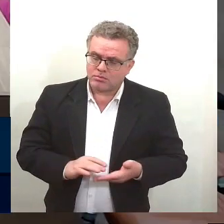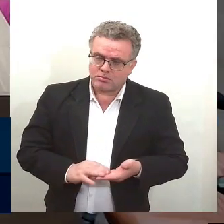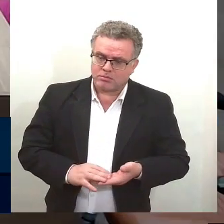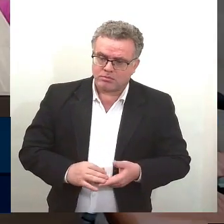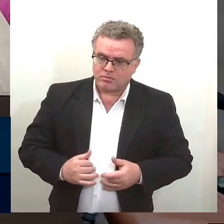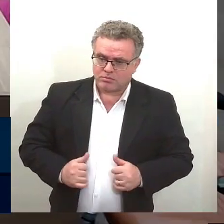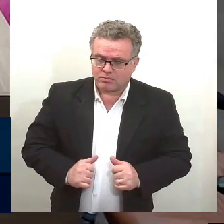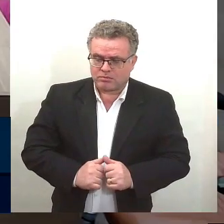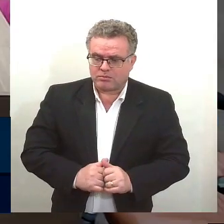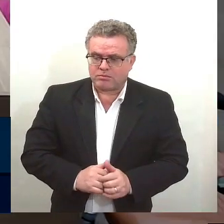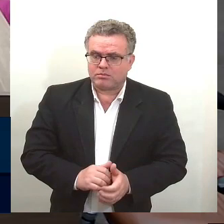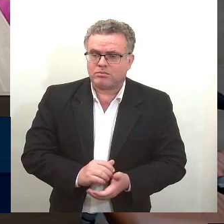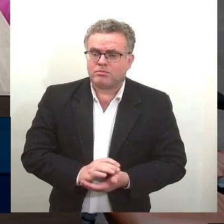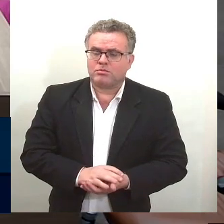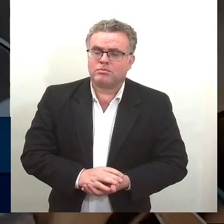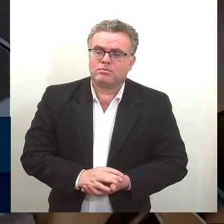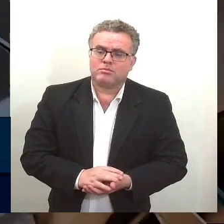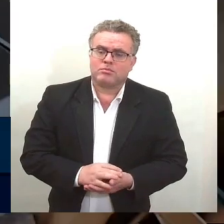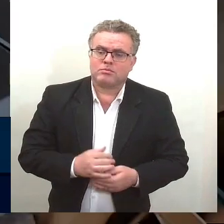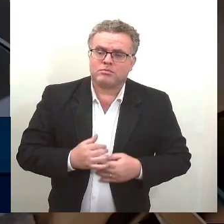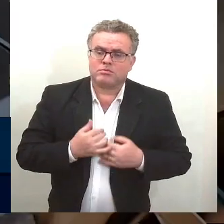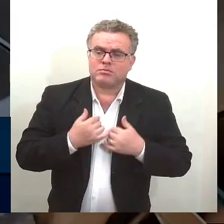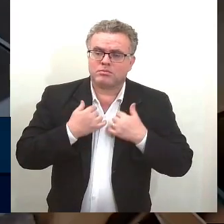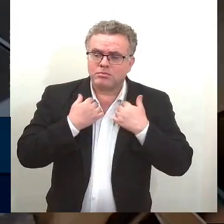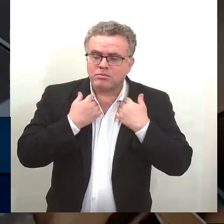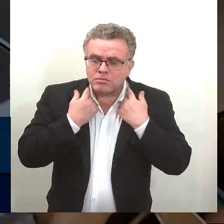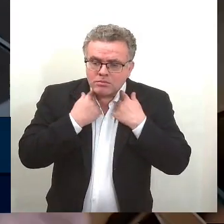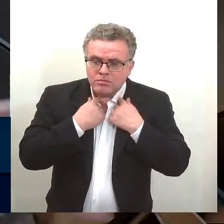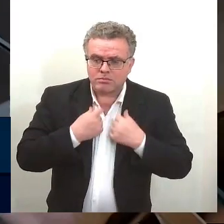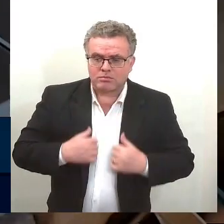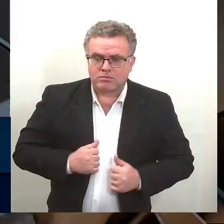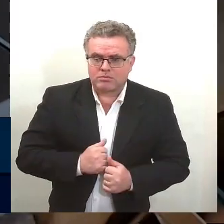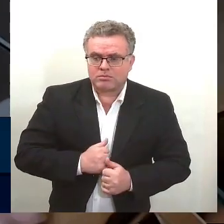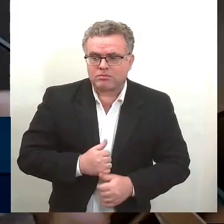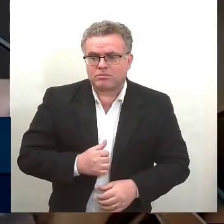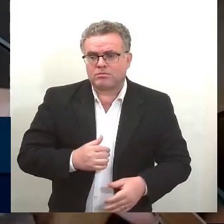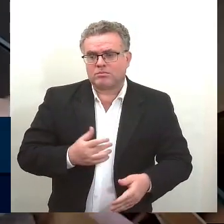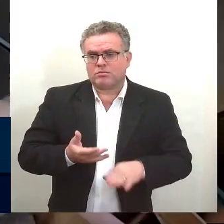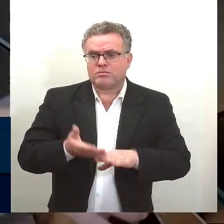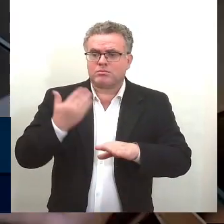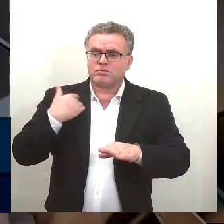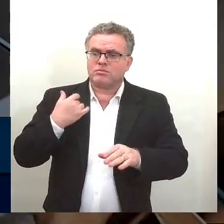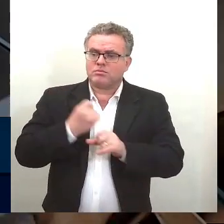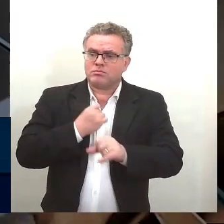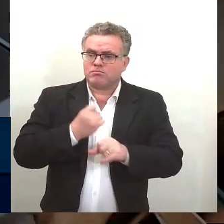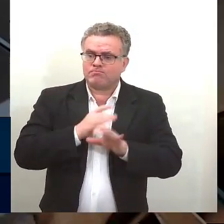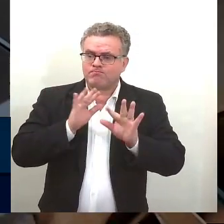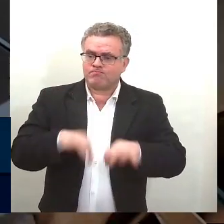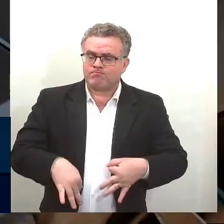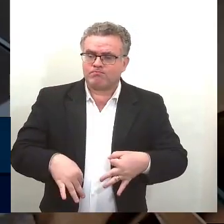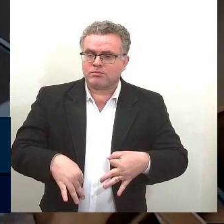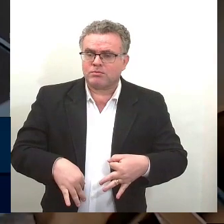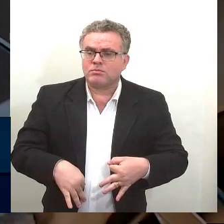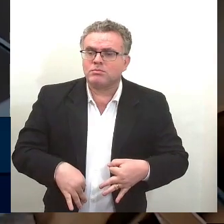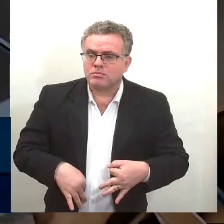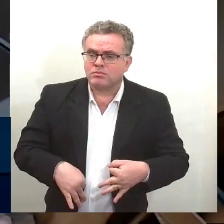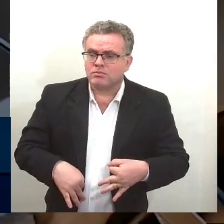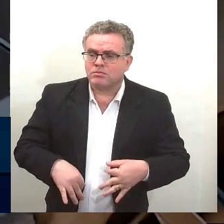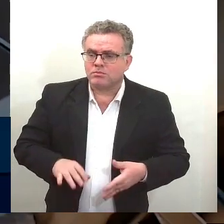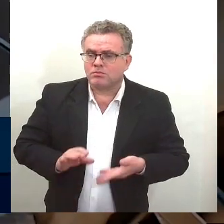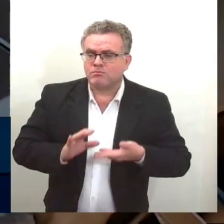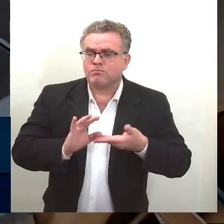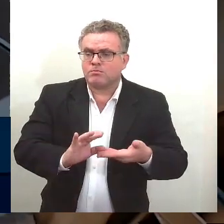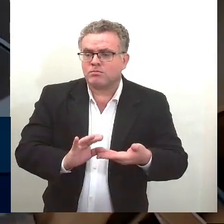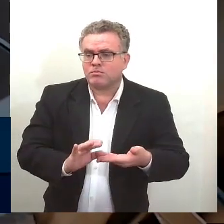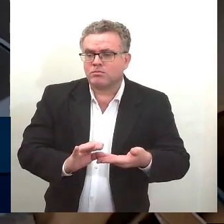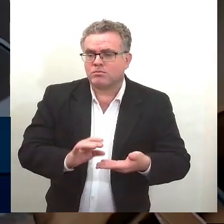A gente conversou sobre isso, muitas obras estavam finalizando, então teve uma despesa maior de investimento. Tanto que você vai ver, isso é normal em qualquer